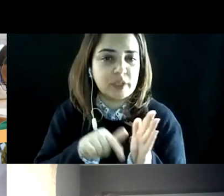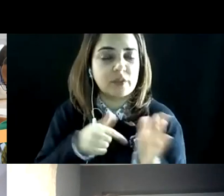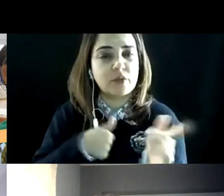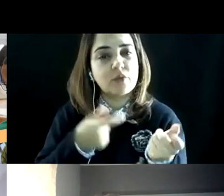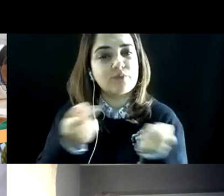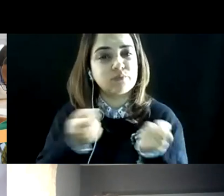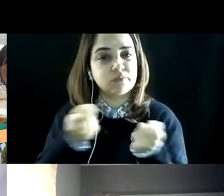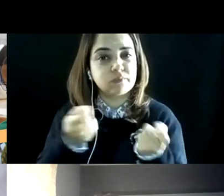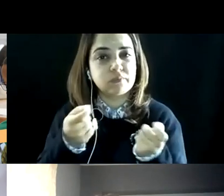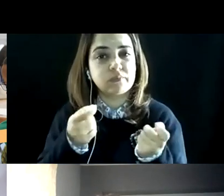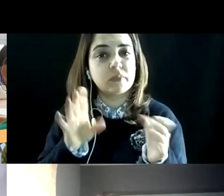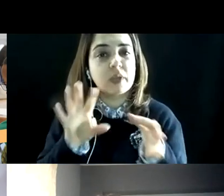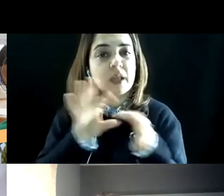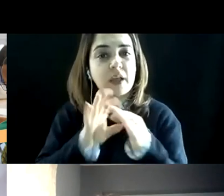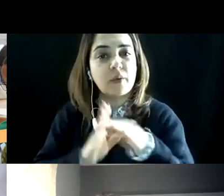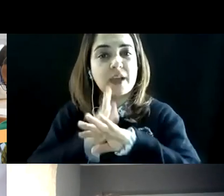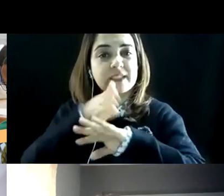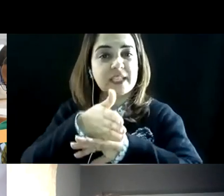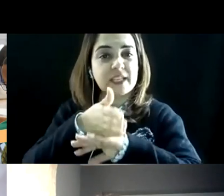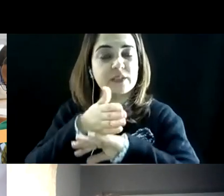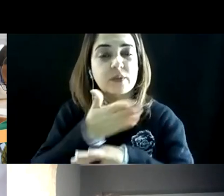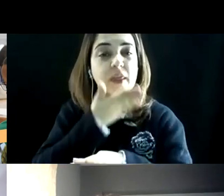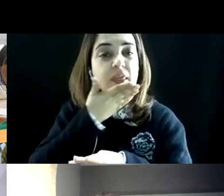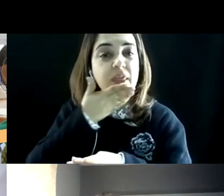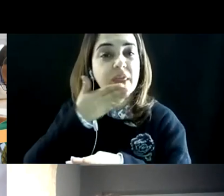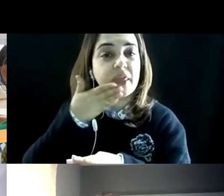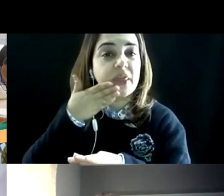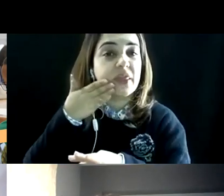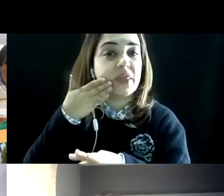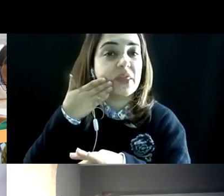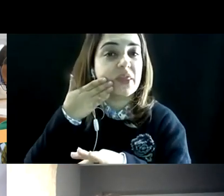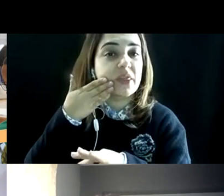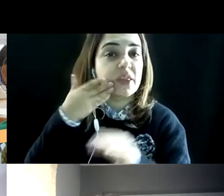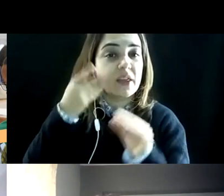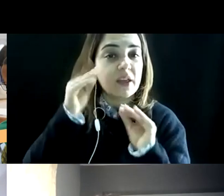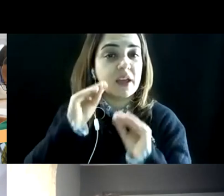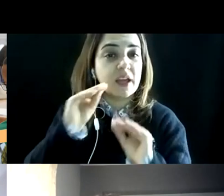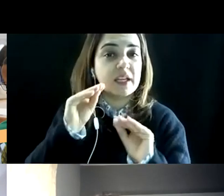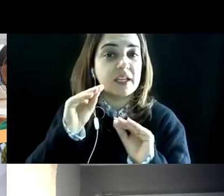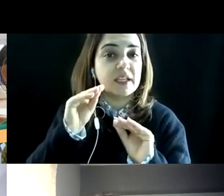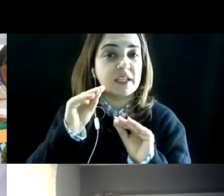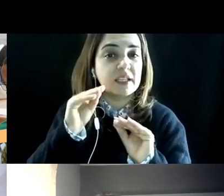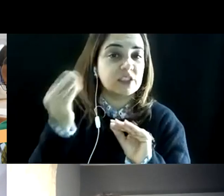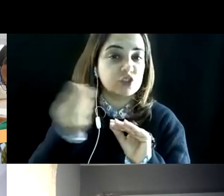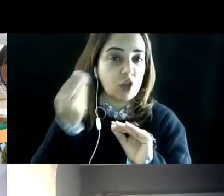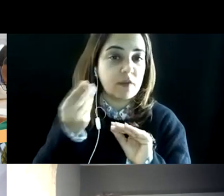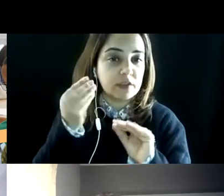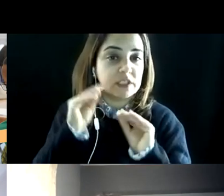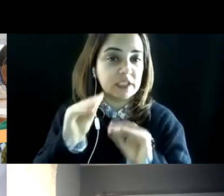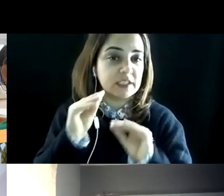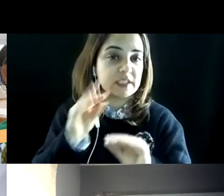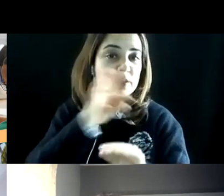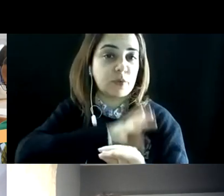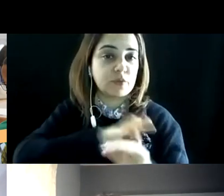organizar um projeto de acesso, para facilitar o acesso do ensino dos jovens, quando é ensino profissional ou